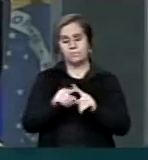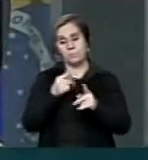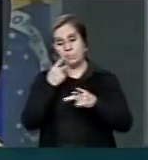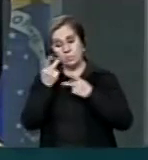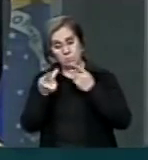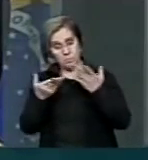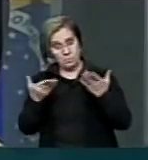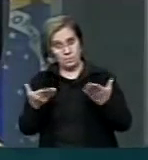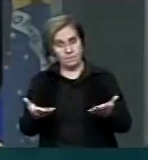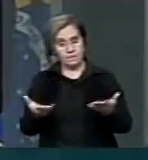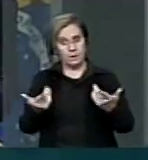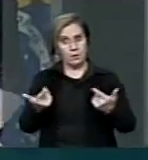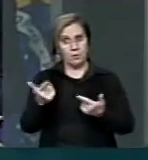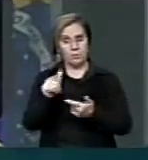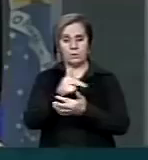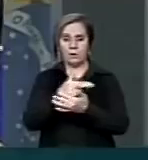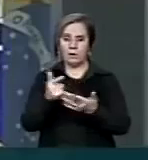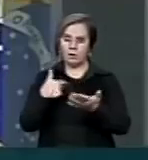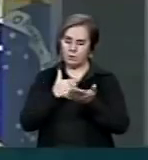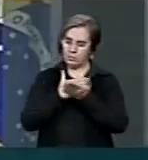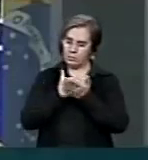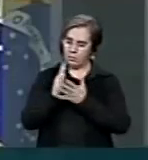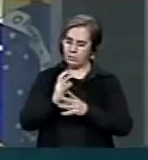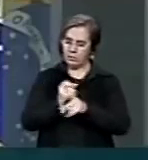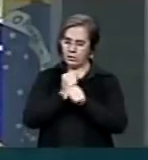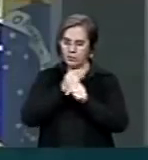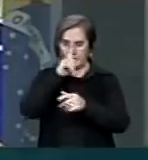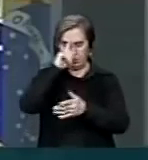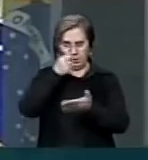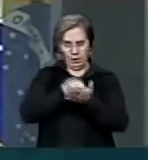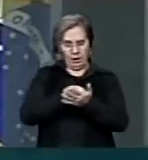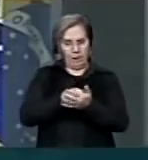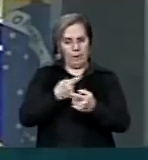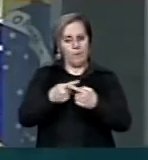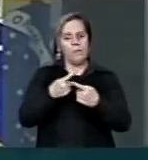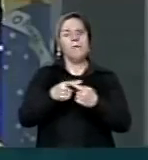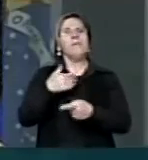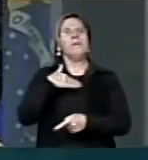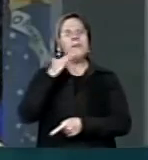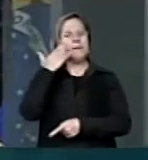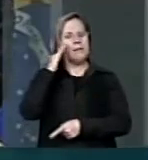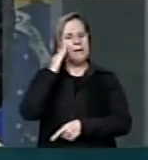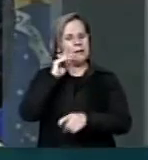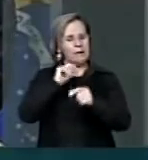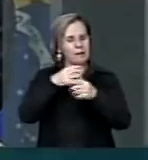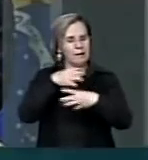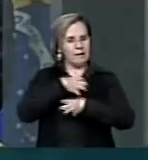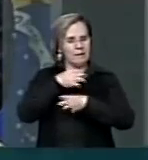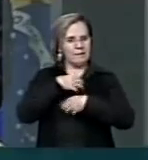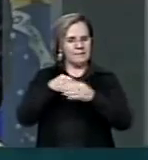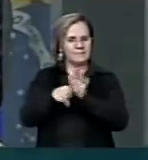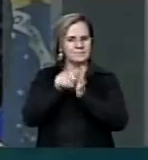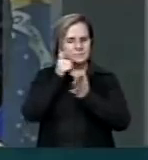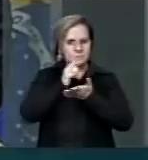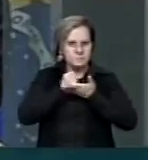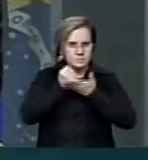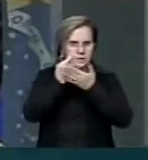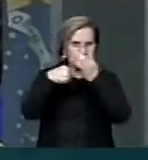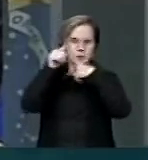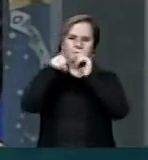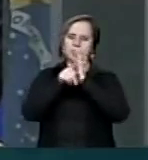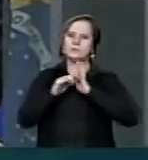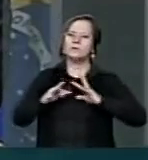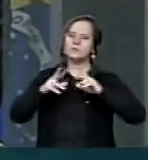aqui. Eu comecei pelo orçamento impositivo, porque eu entendo que o orçamento impositivo é um mecanismo de levar o desenvolvimento aos